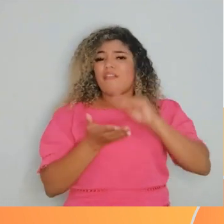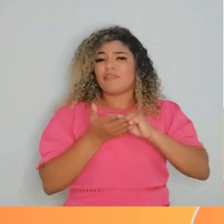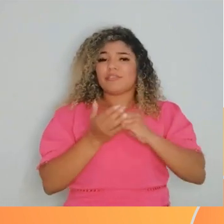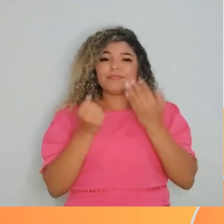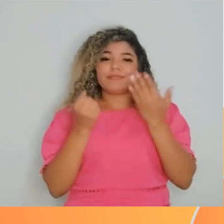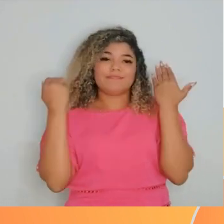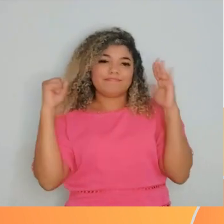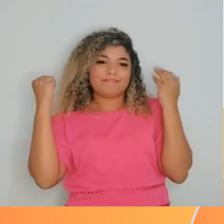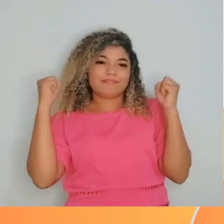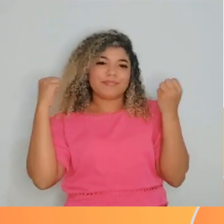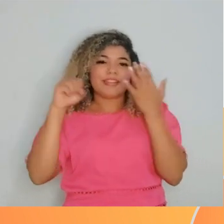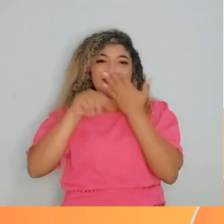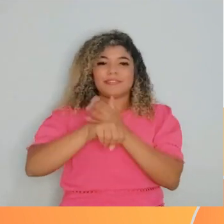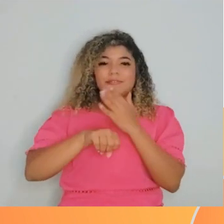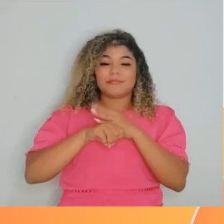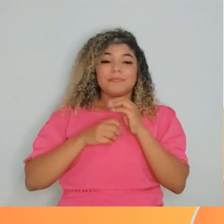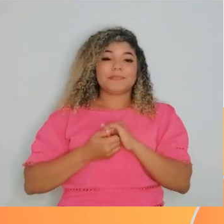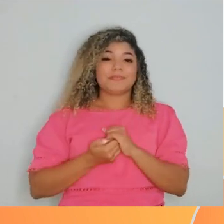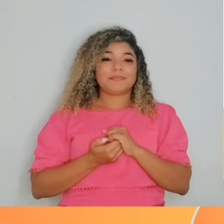atividade física.